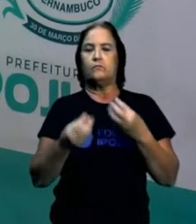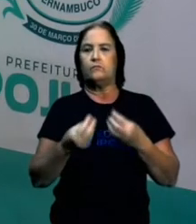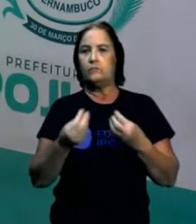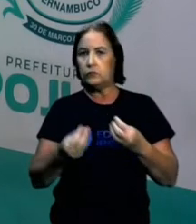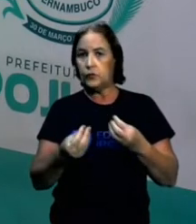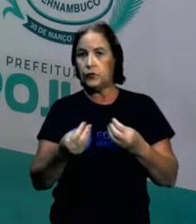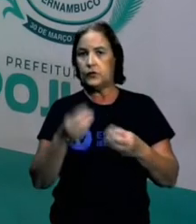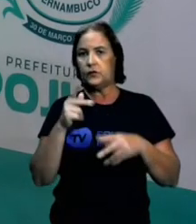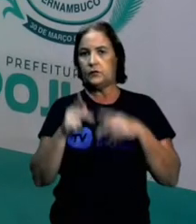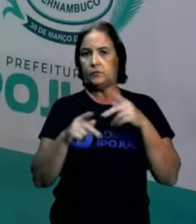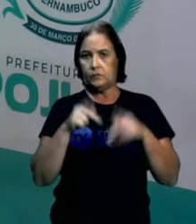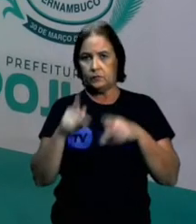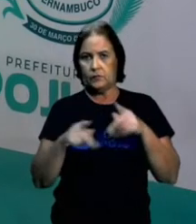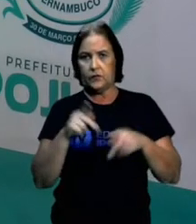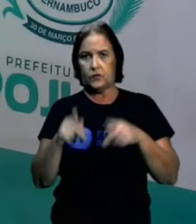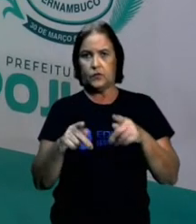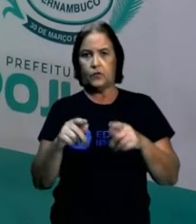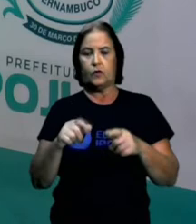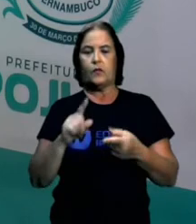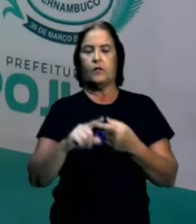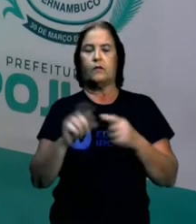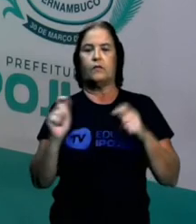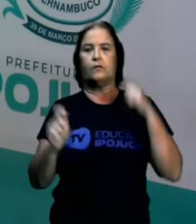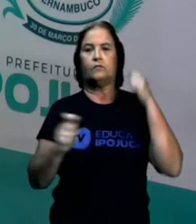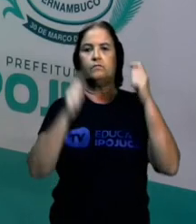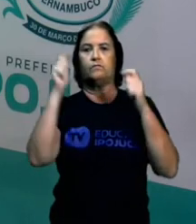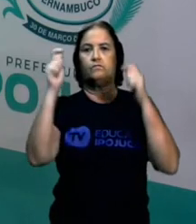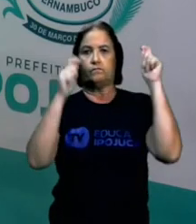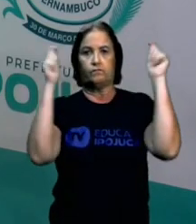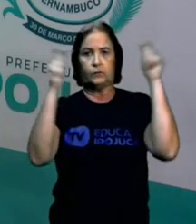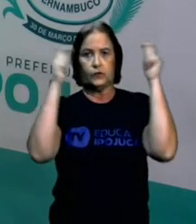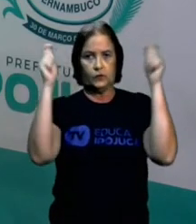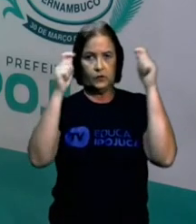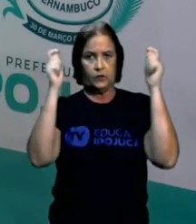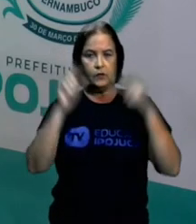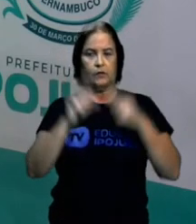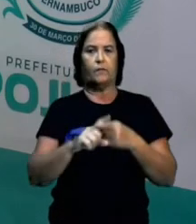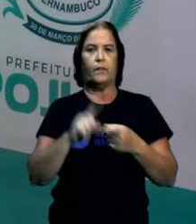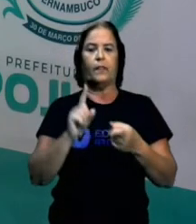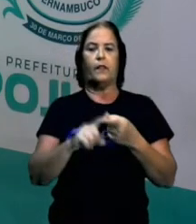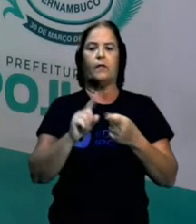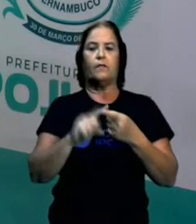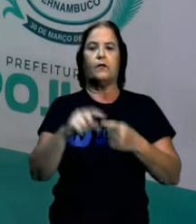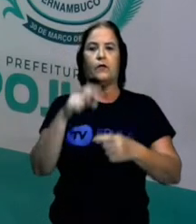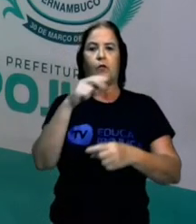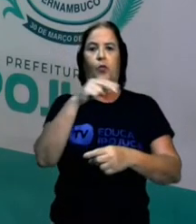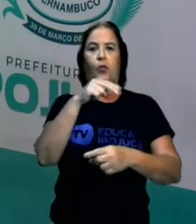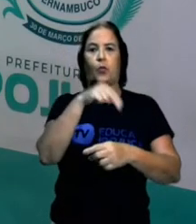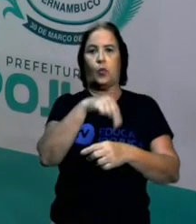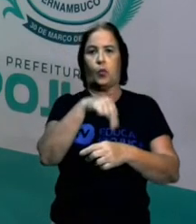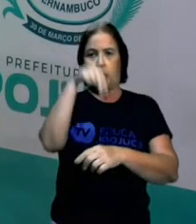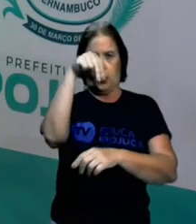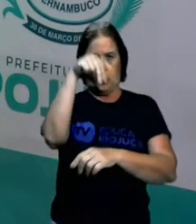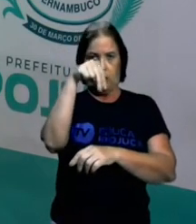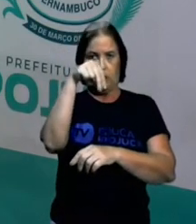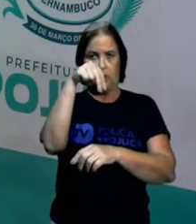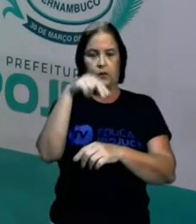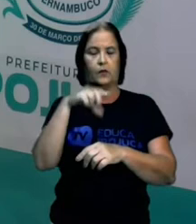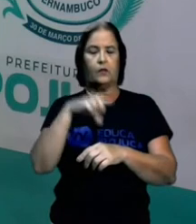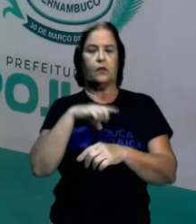concentração urbana e industrial. Também nessas áreas do norte, a gente tem um